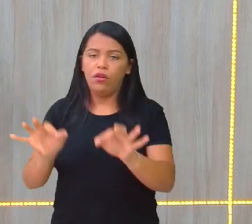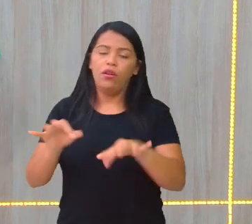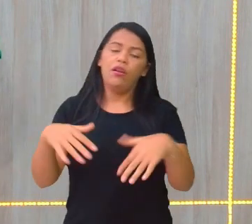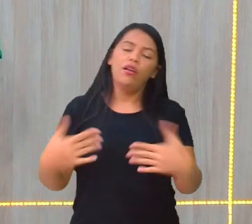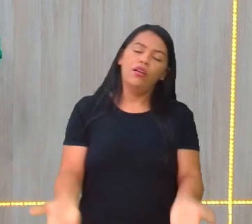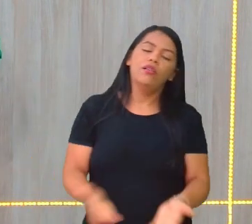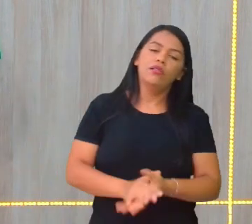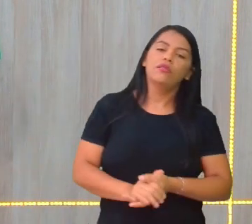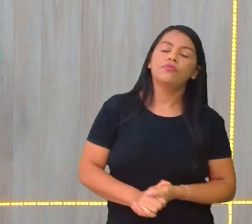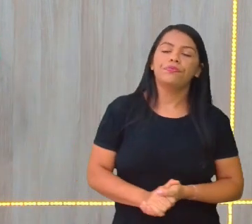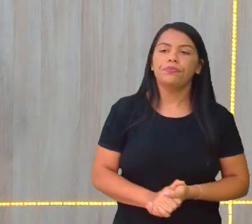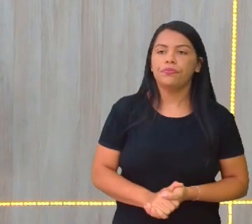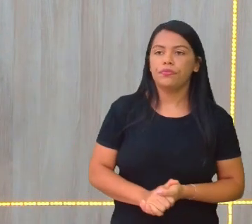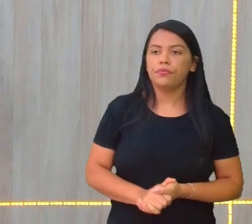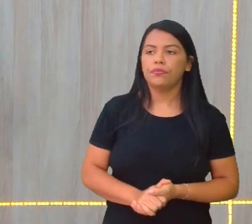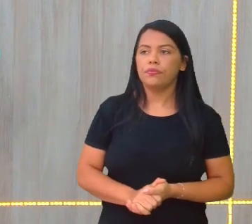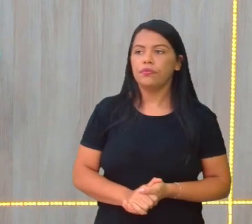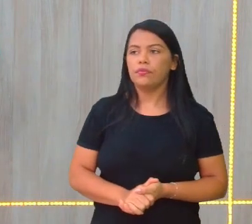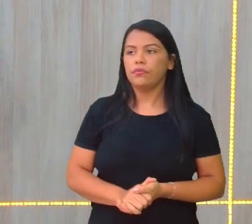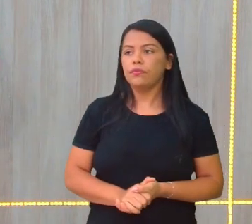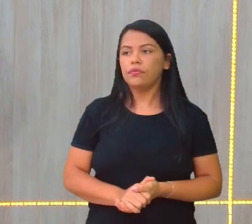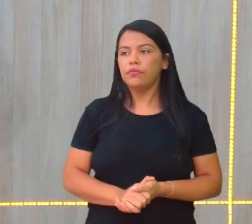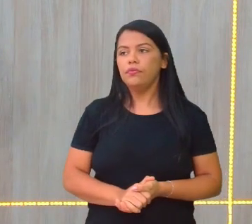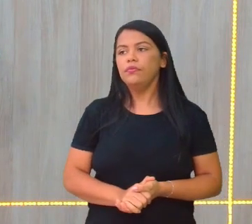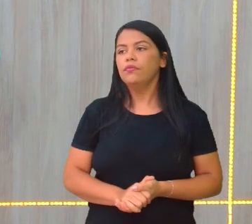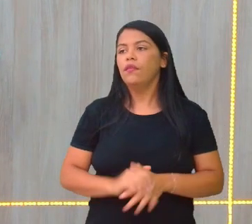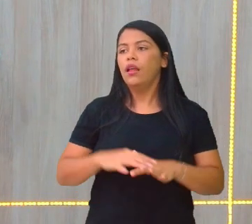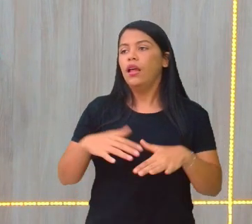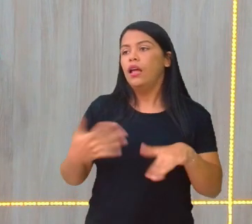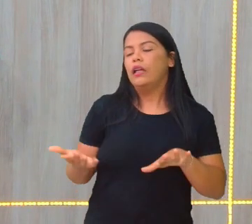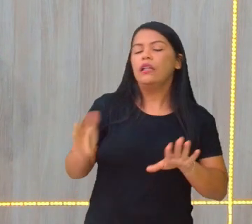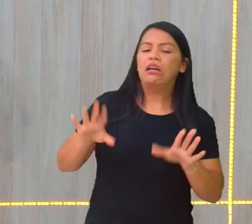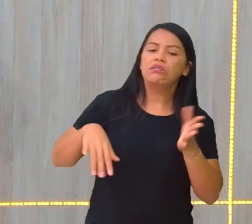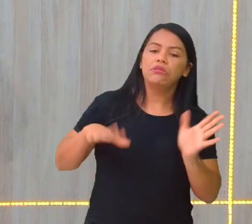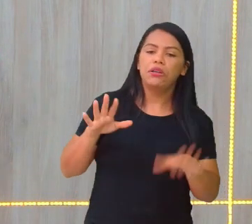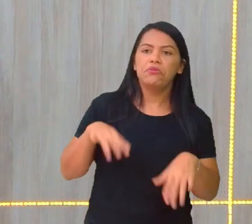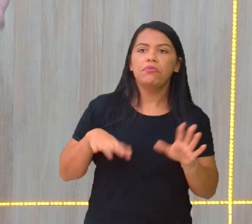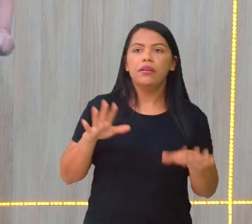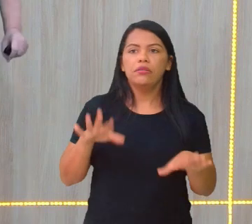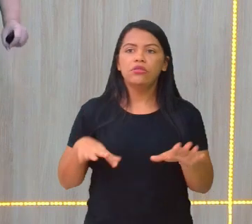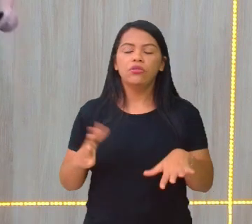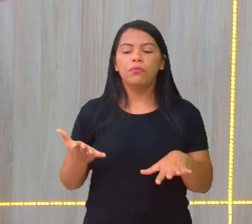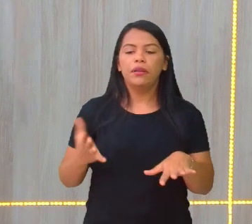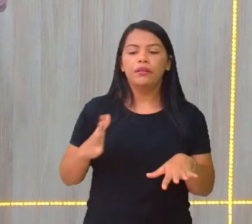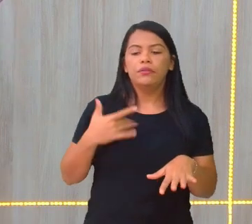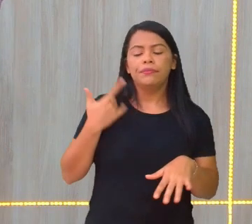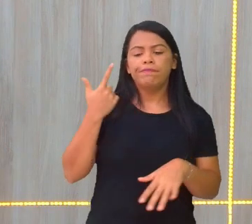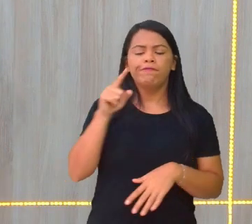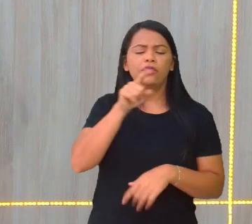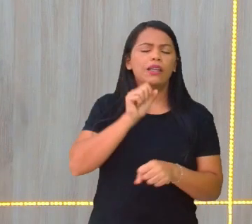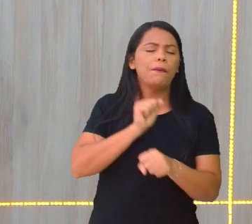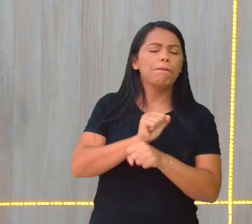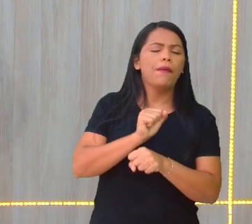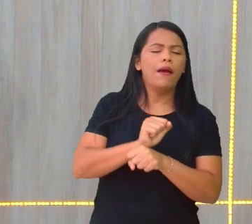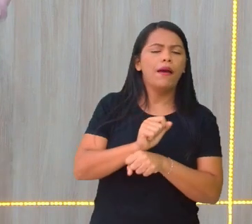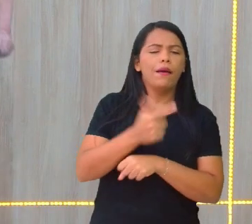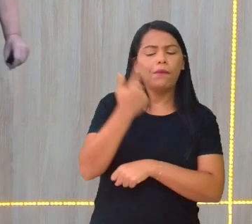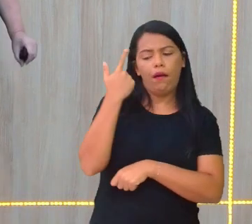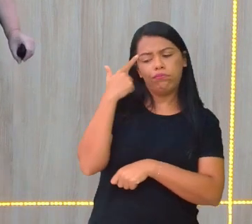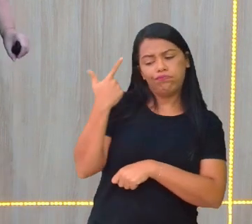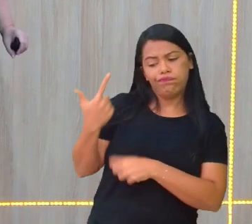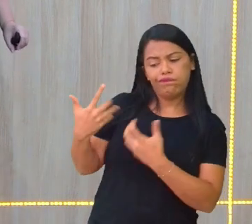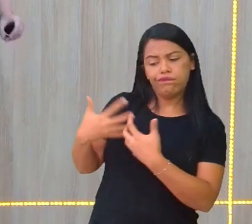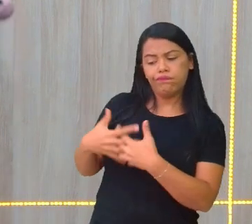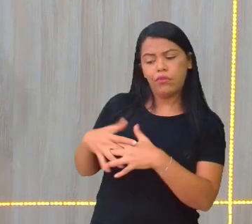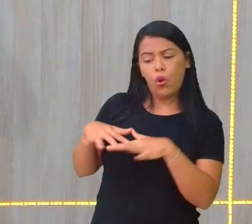é até, assim, menos para mais é bem lógico, mas para pensar. Quando eu multiplico, o que é que eu faço?